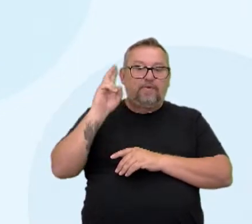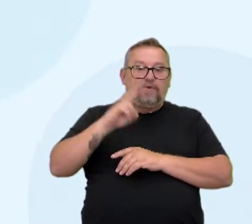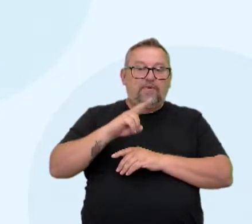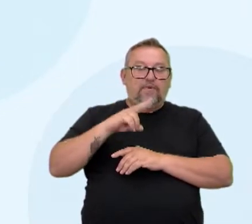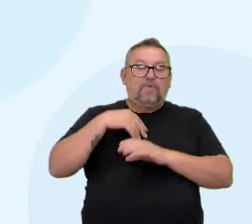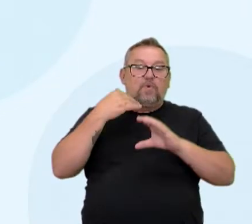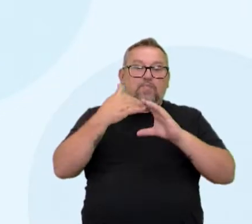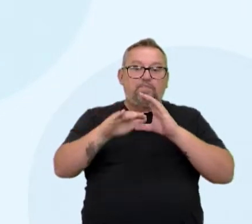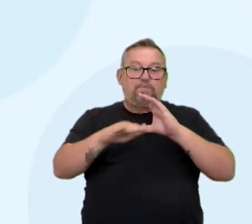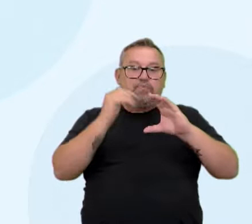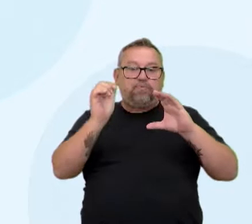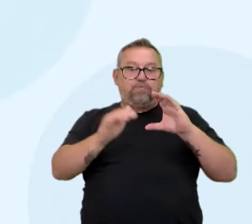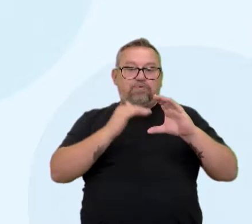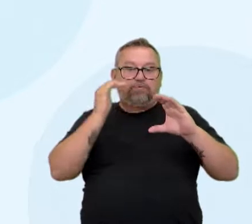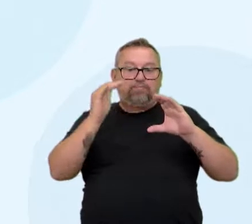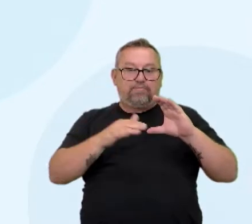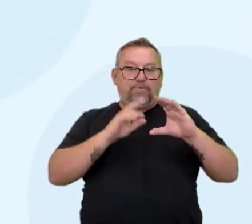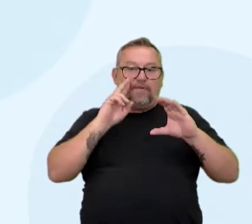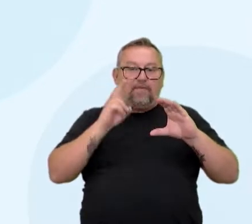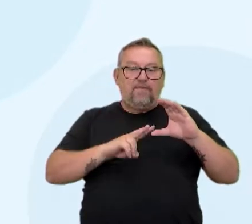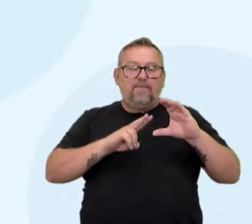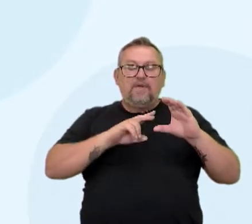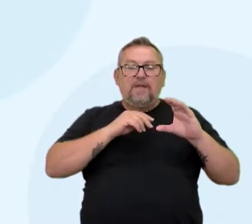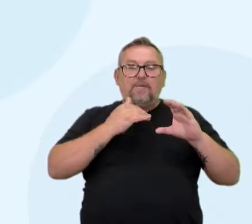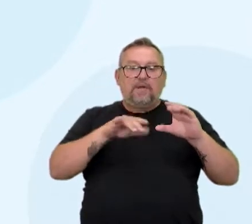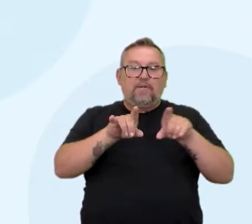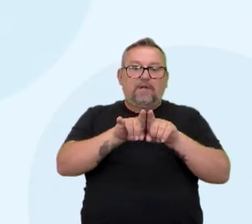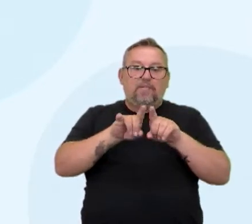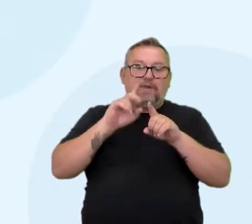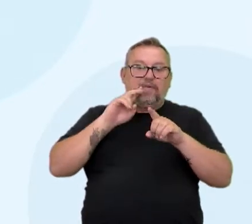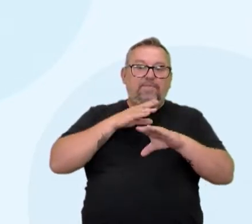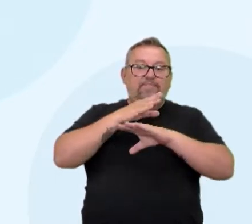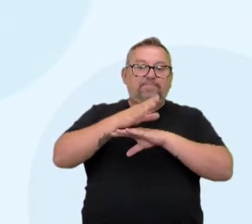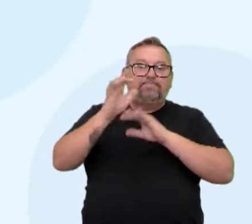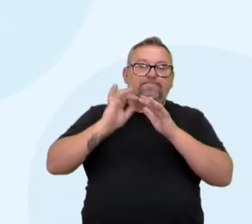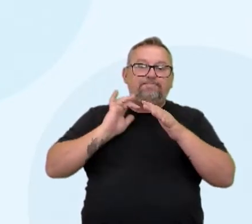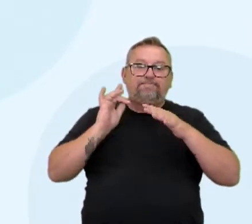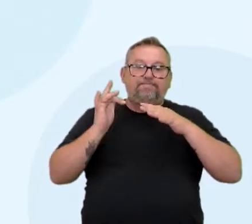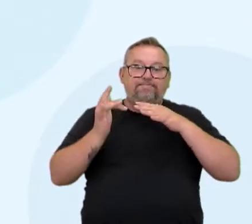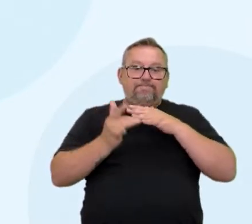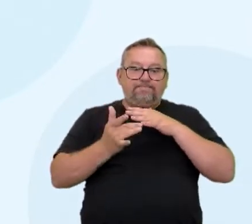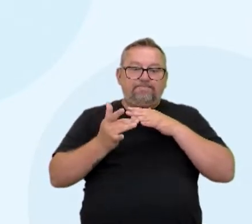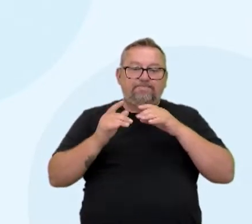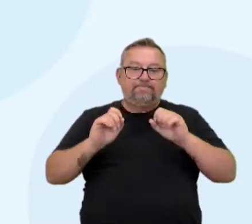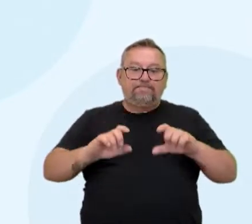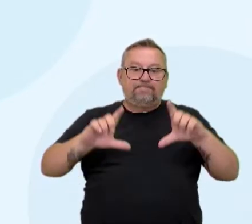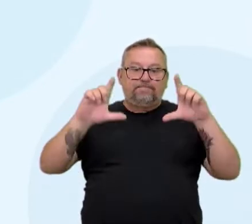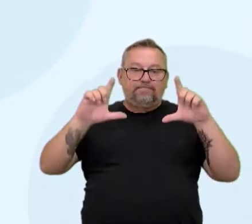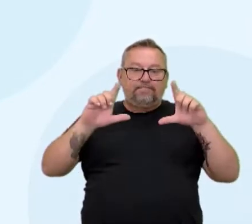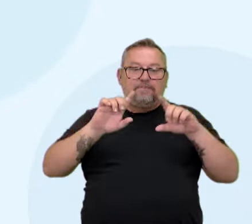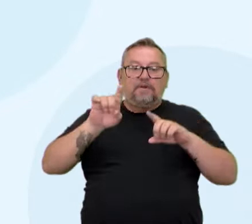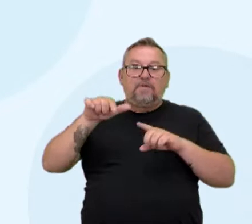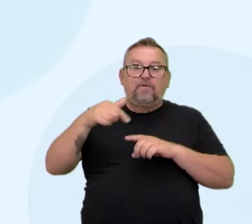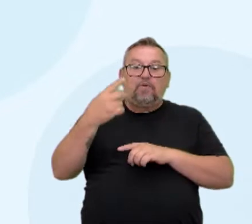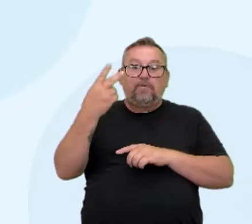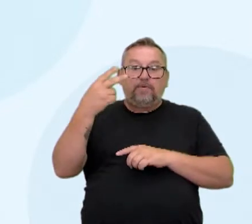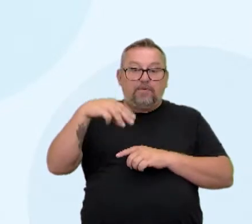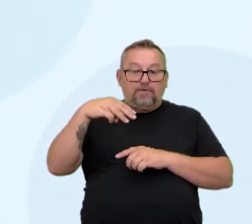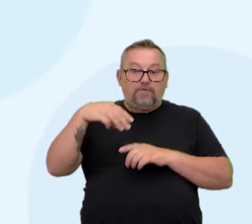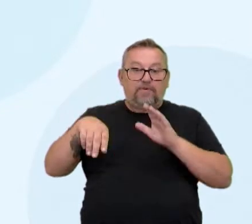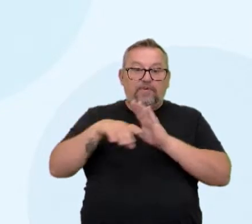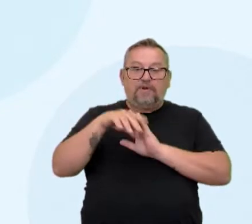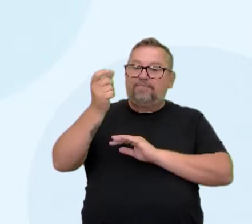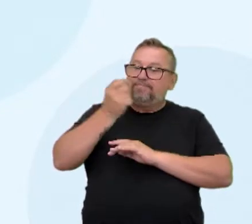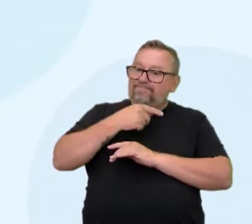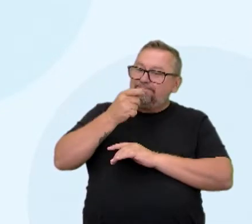postal e recebemos uma correntinha de e-mail, acessamos um site de rede social e nos deparamos com uma imagem legendada. Dali uns 2